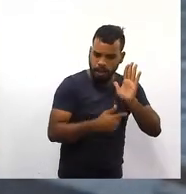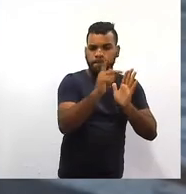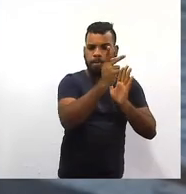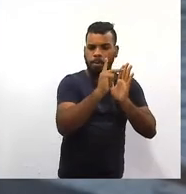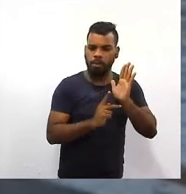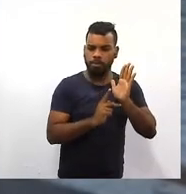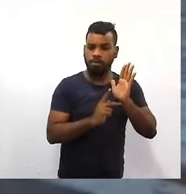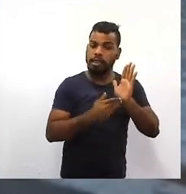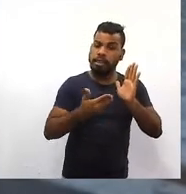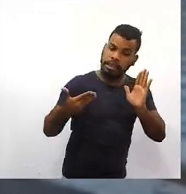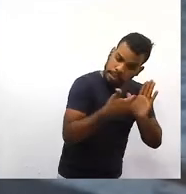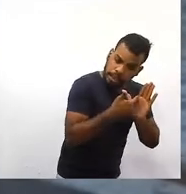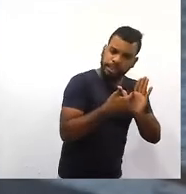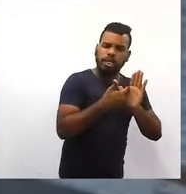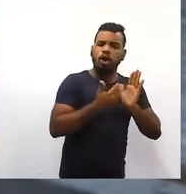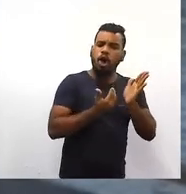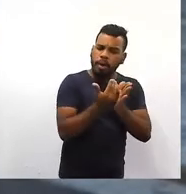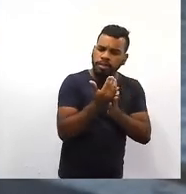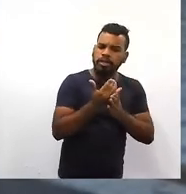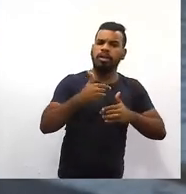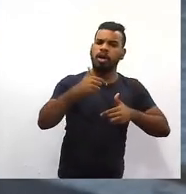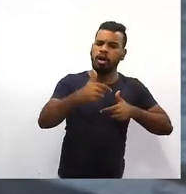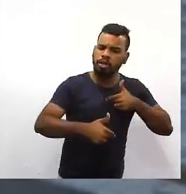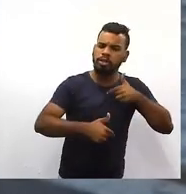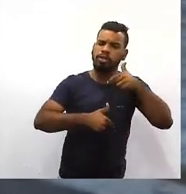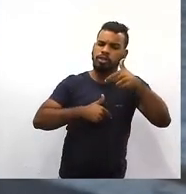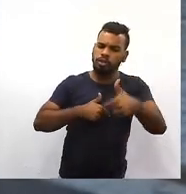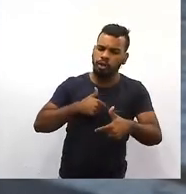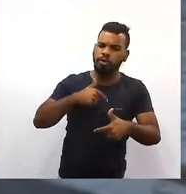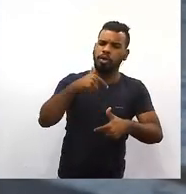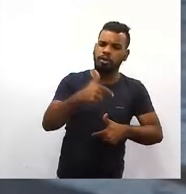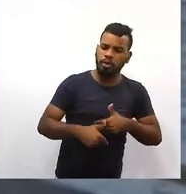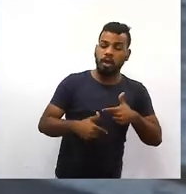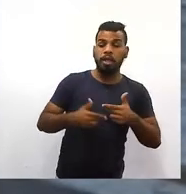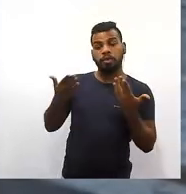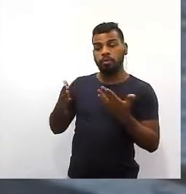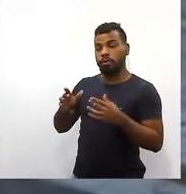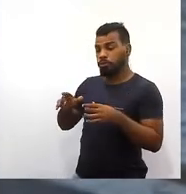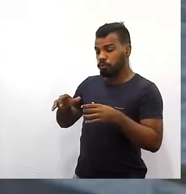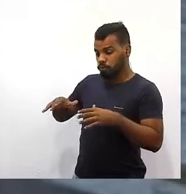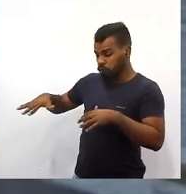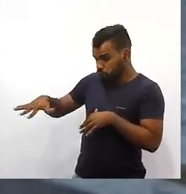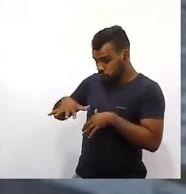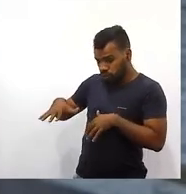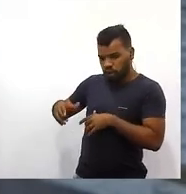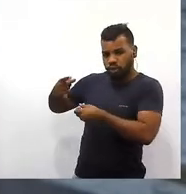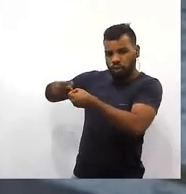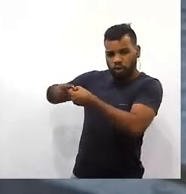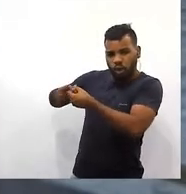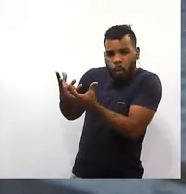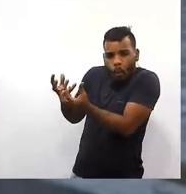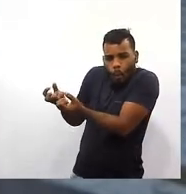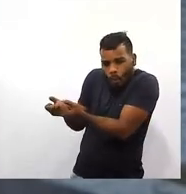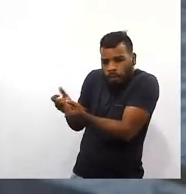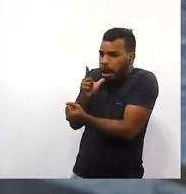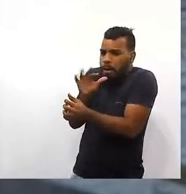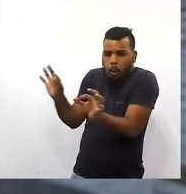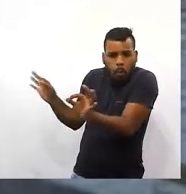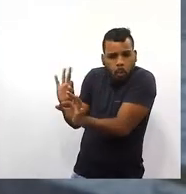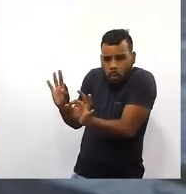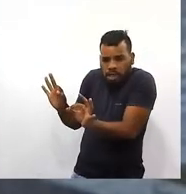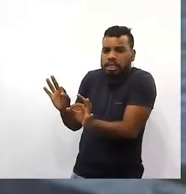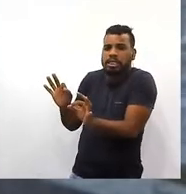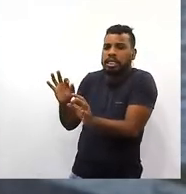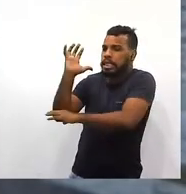Severino começa a andar, a caminhar, a fugir da seca. E o mais interessante é que ele busca a